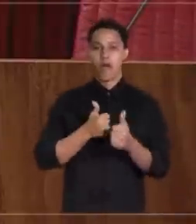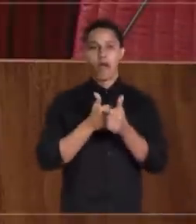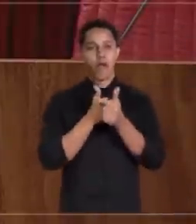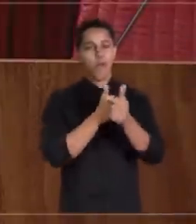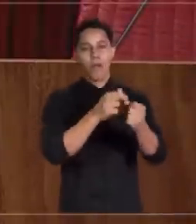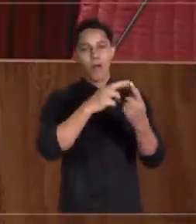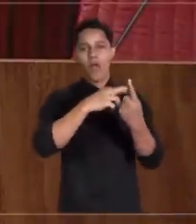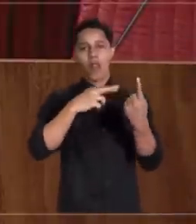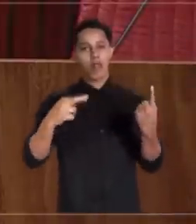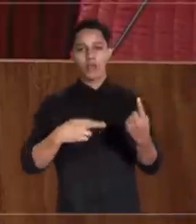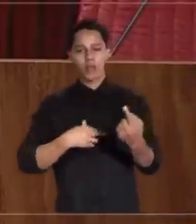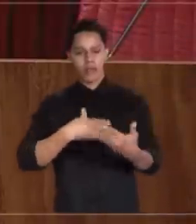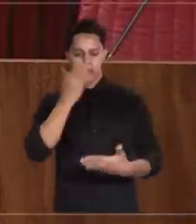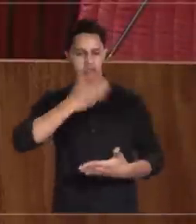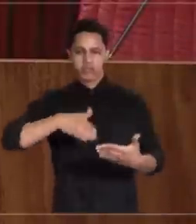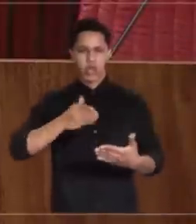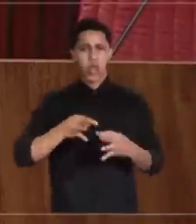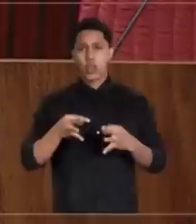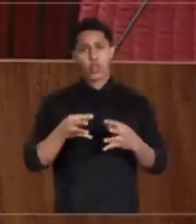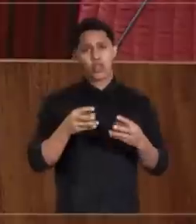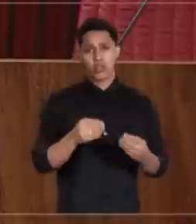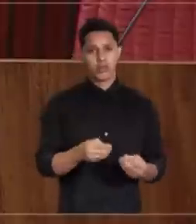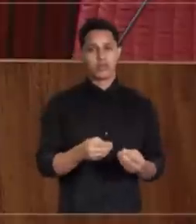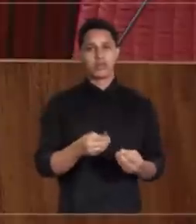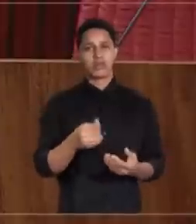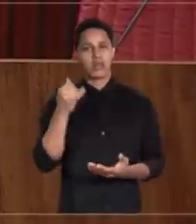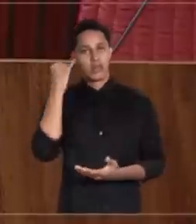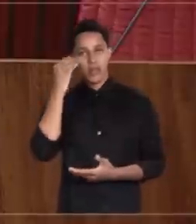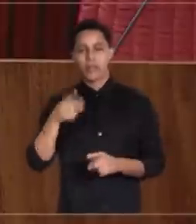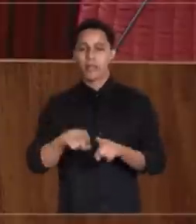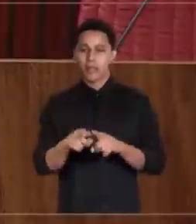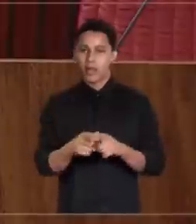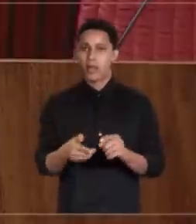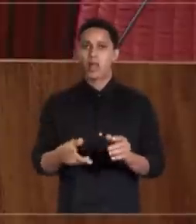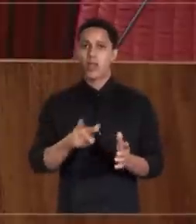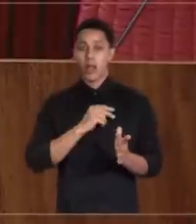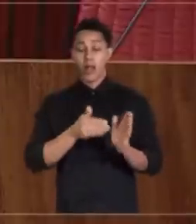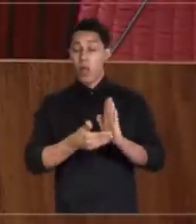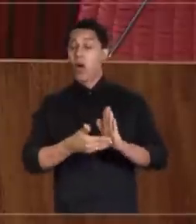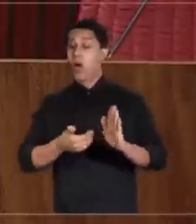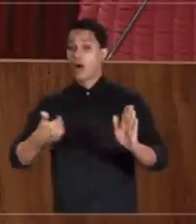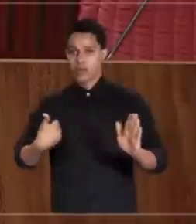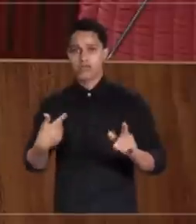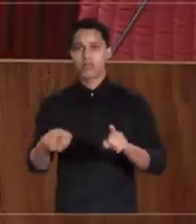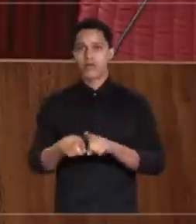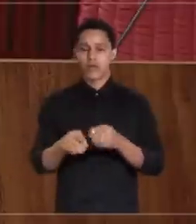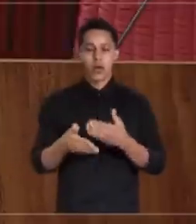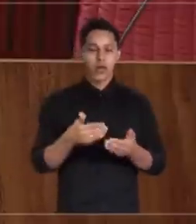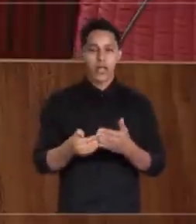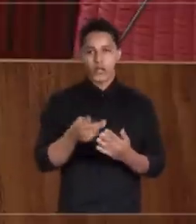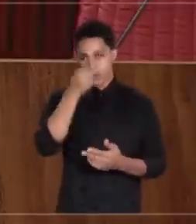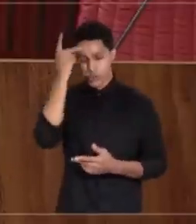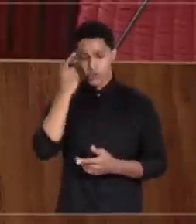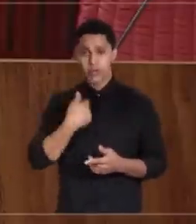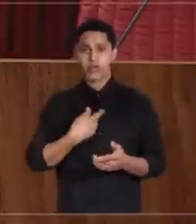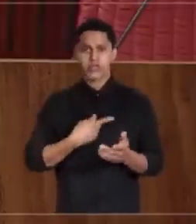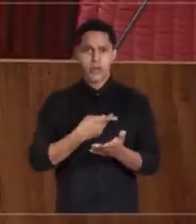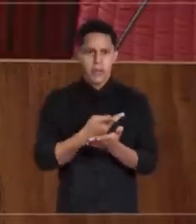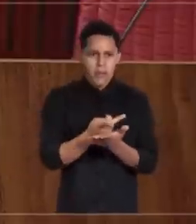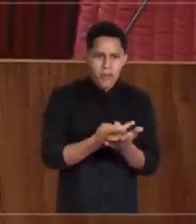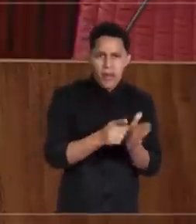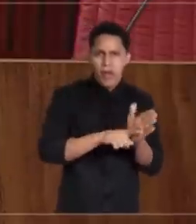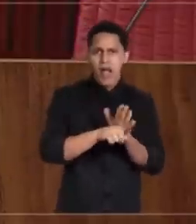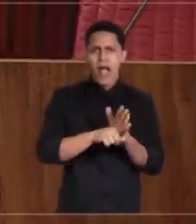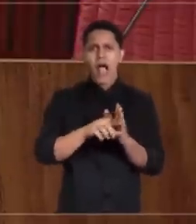no início do meu voto. No mérito, também o acompanho para afastar a aplicação de qualquer tipo de penalidade ao investigado Walter Souza Braga